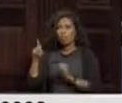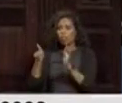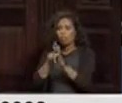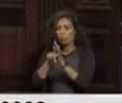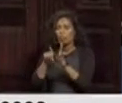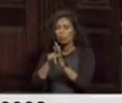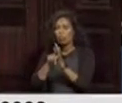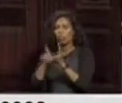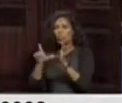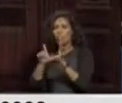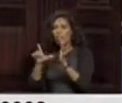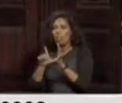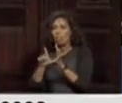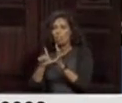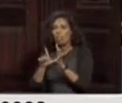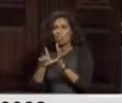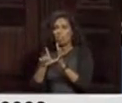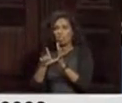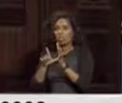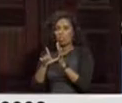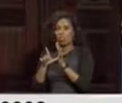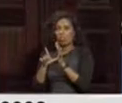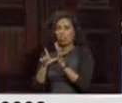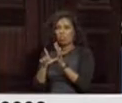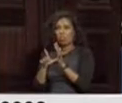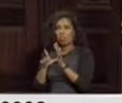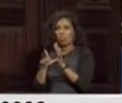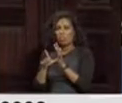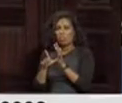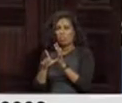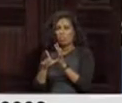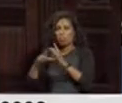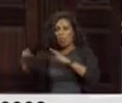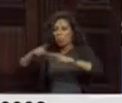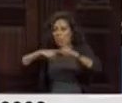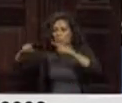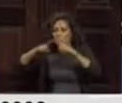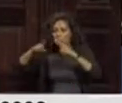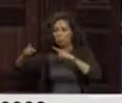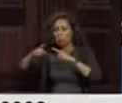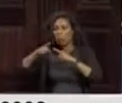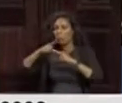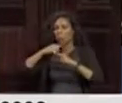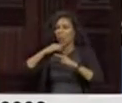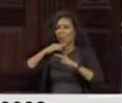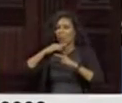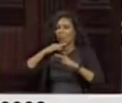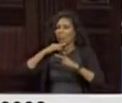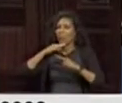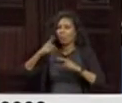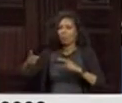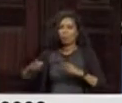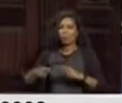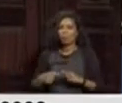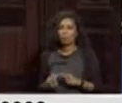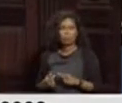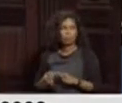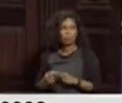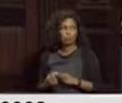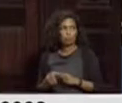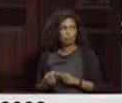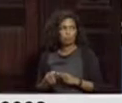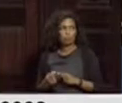certo se o governo federal, e Vossa Excelência já defendeu isso também, alocar